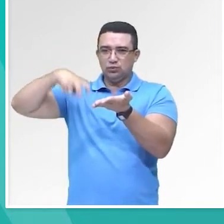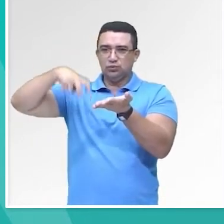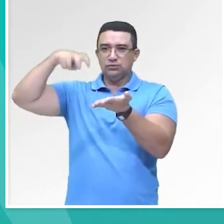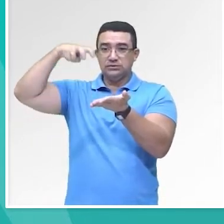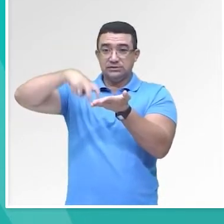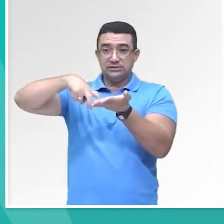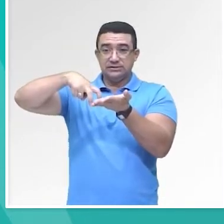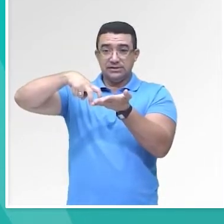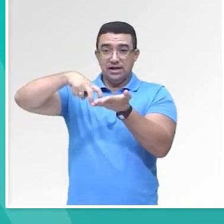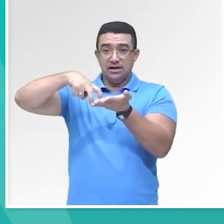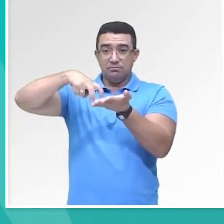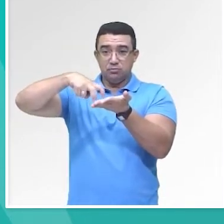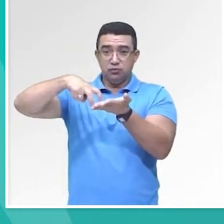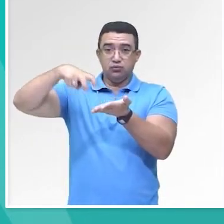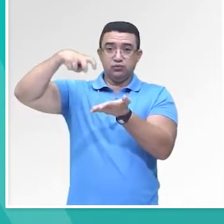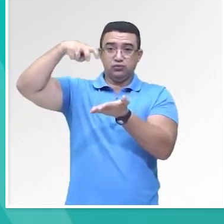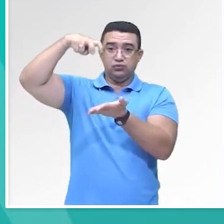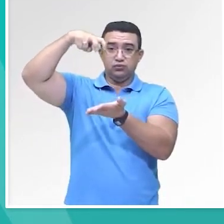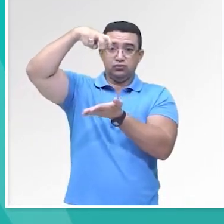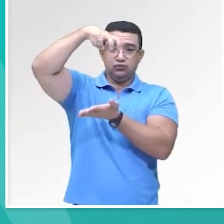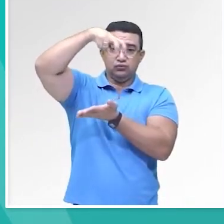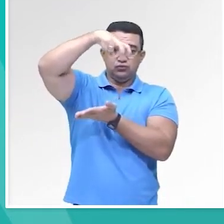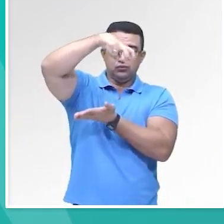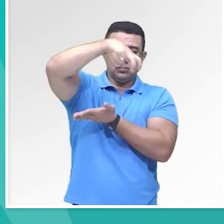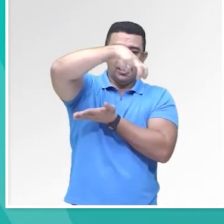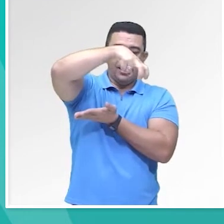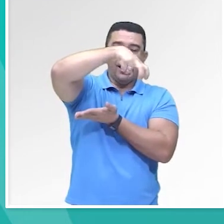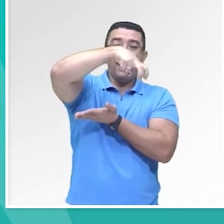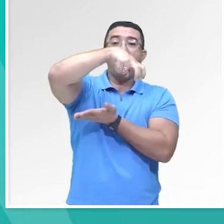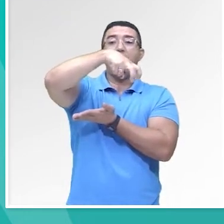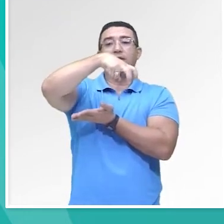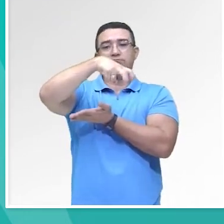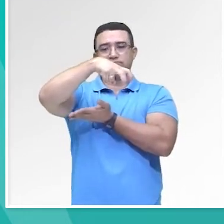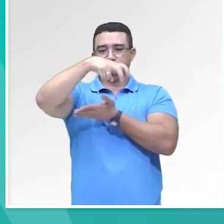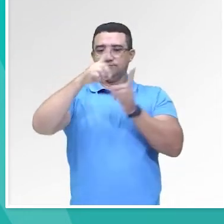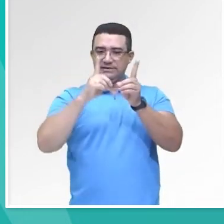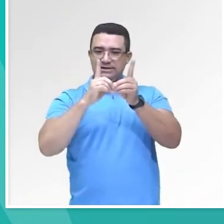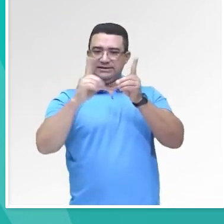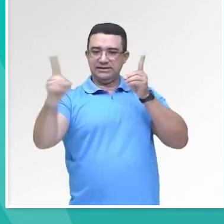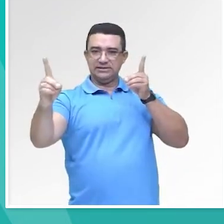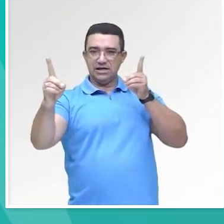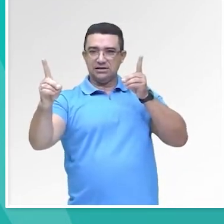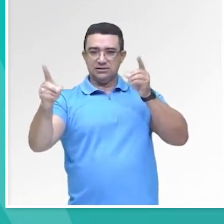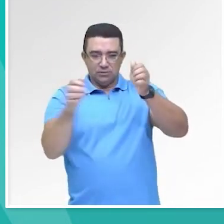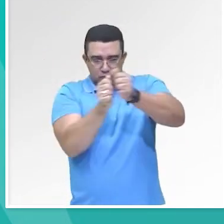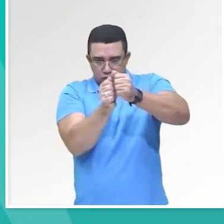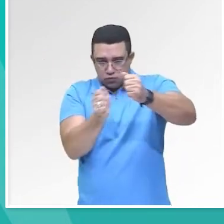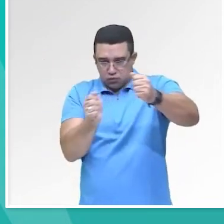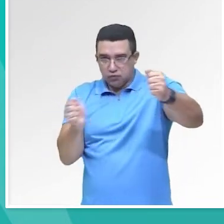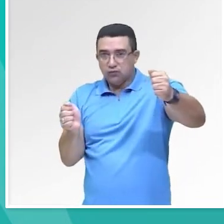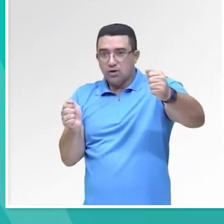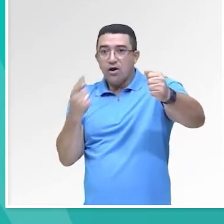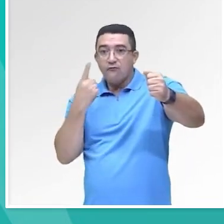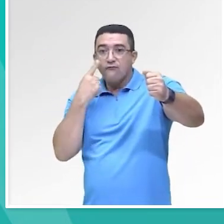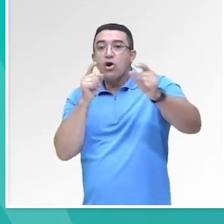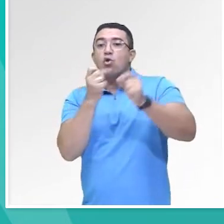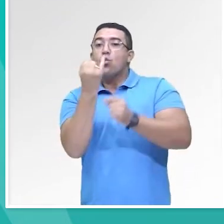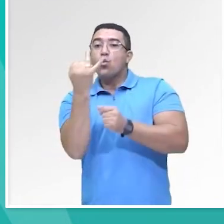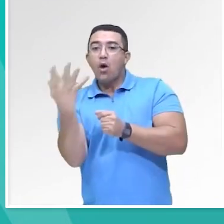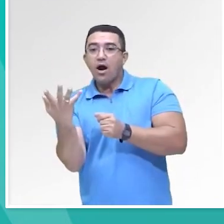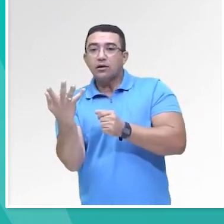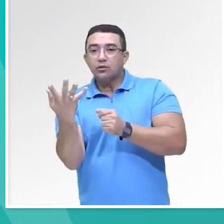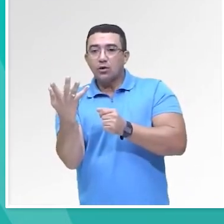antes da caixa de areia, é essa pisada que ele dá. Então, observem aqui novamente, ó. Ele vai